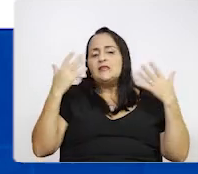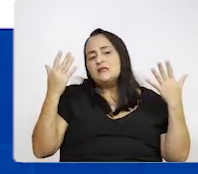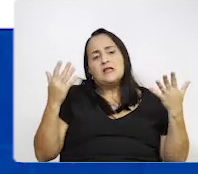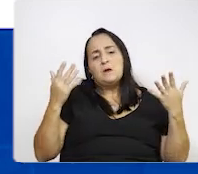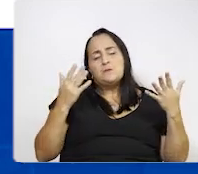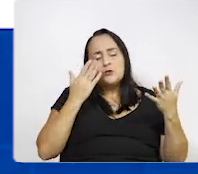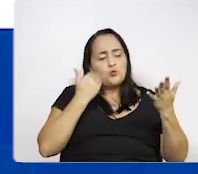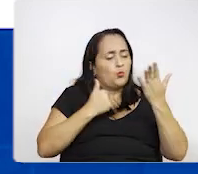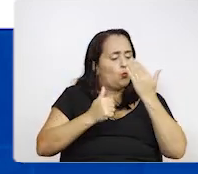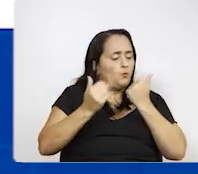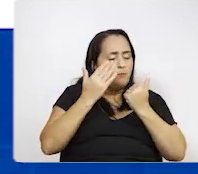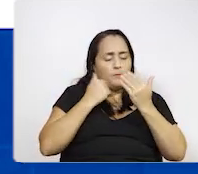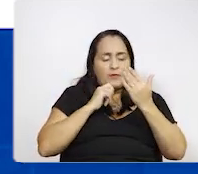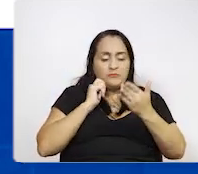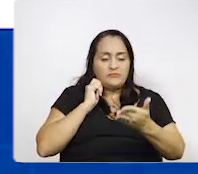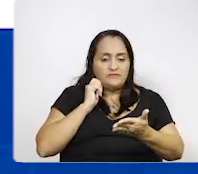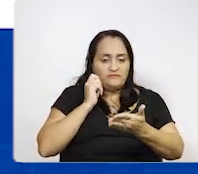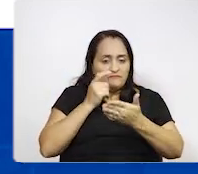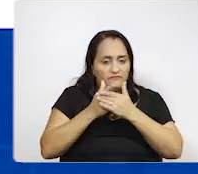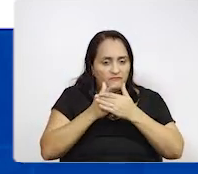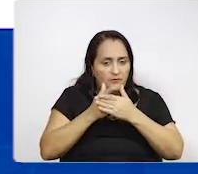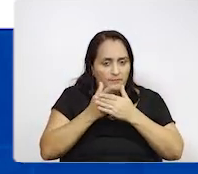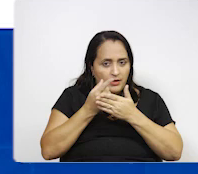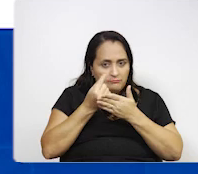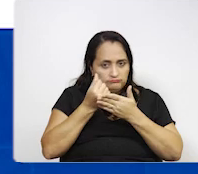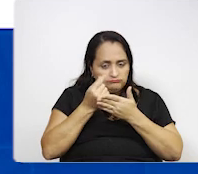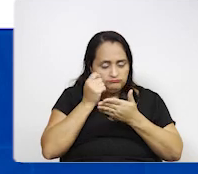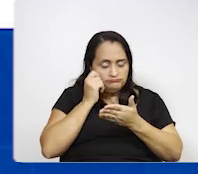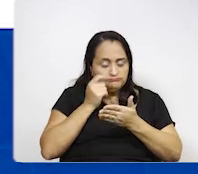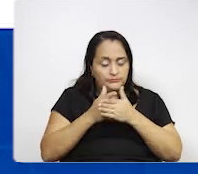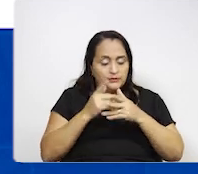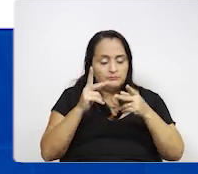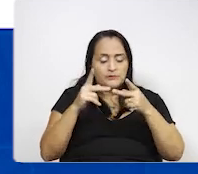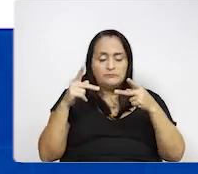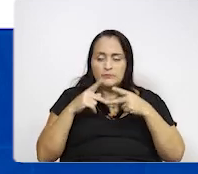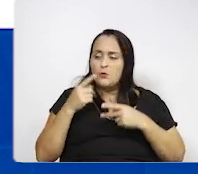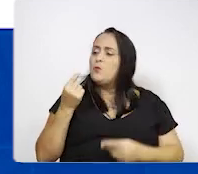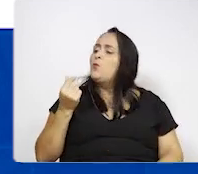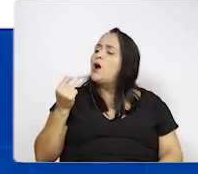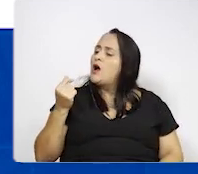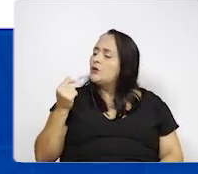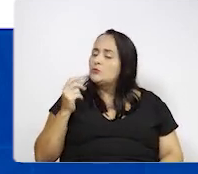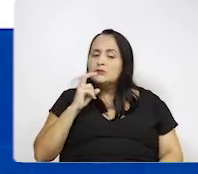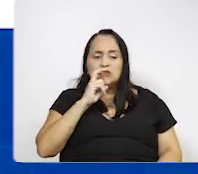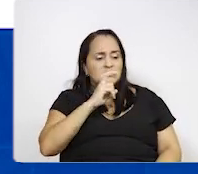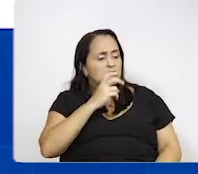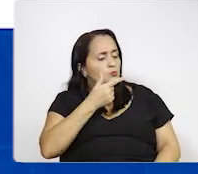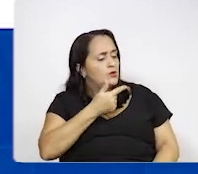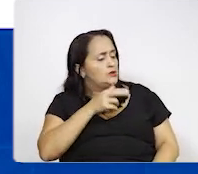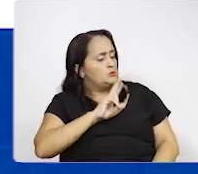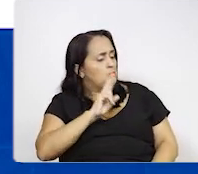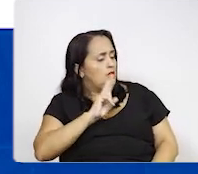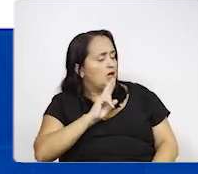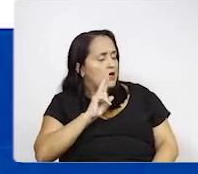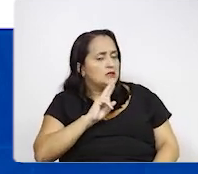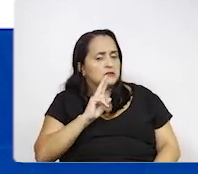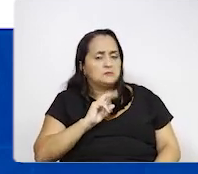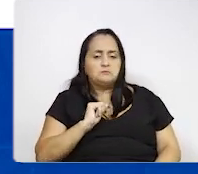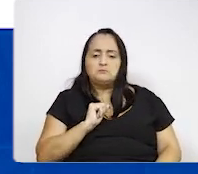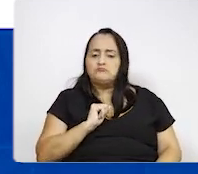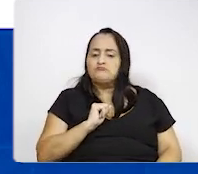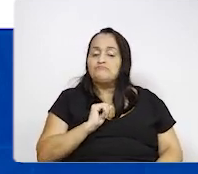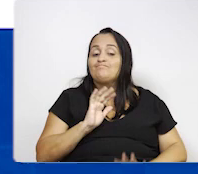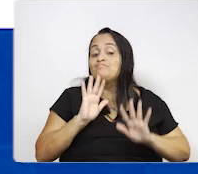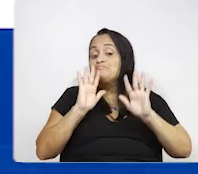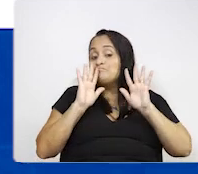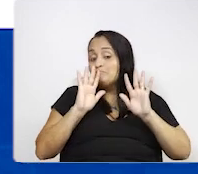Vamos pensar que eles comeram a pizza e foram pagar a conta. E quando chegou lá, o valor deu R$52.